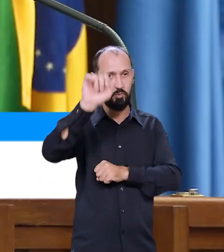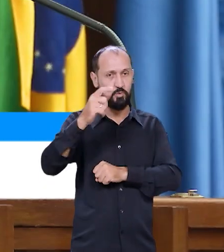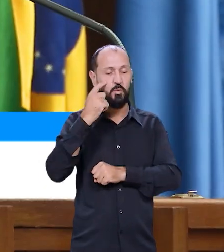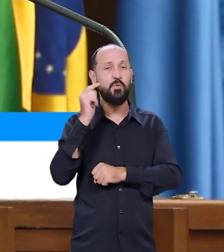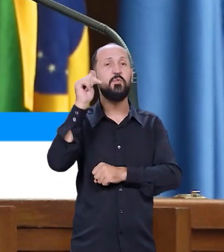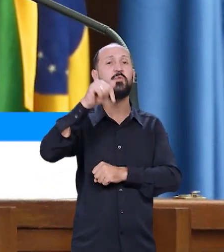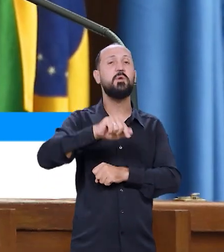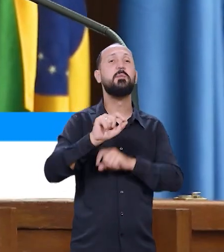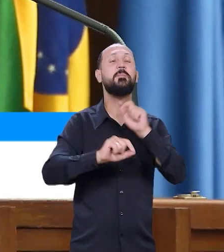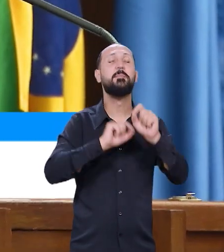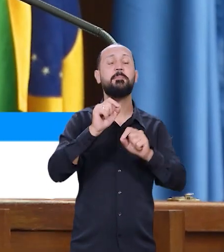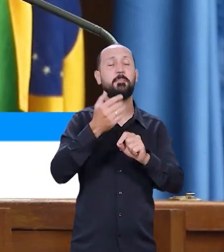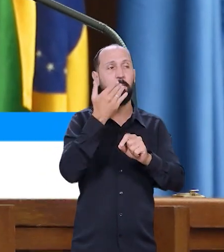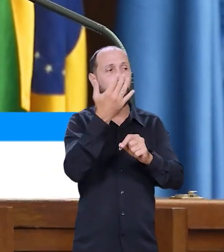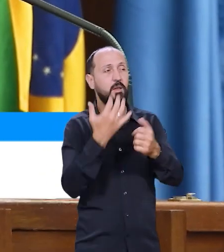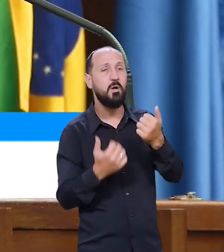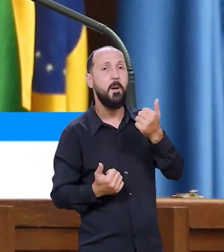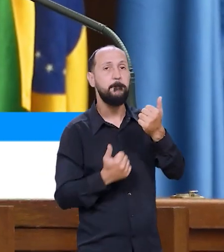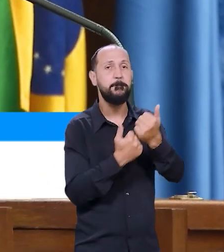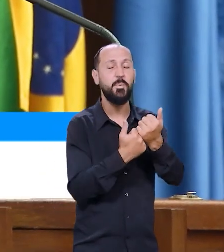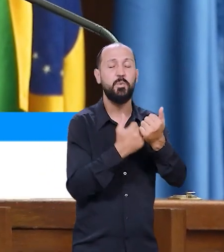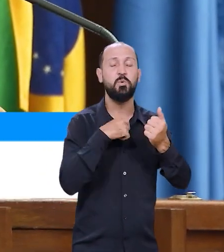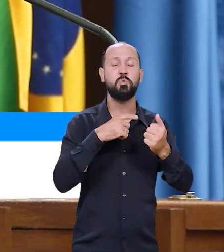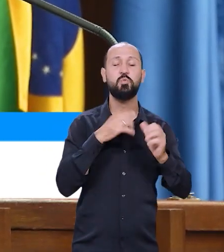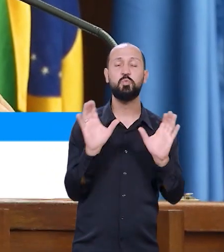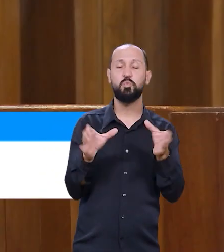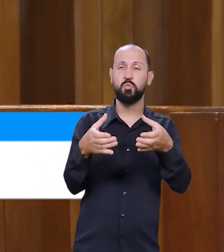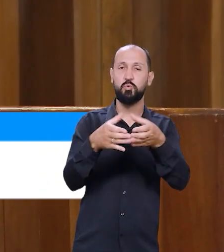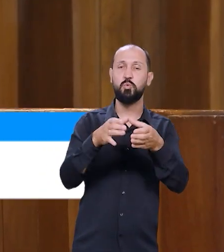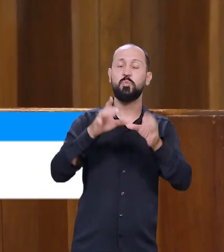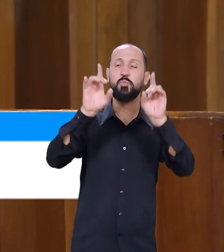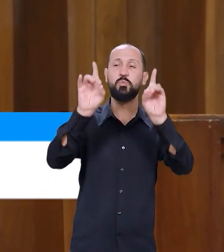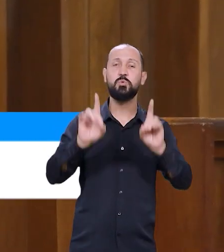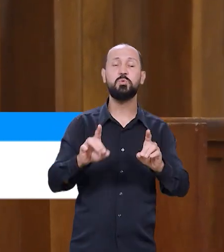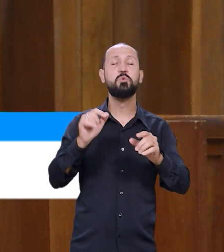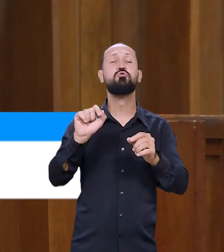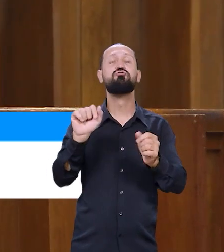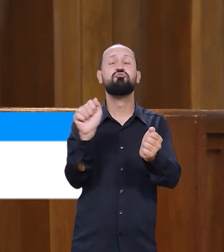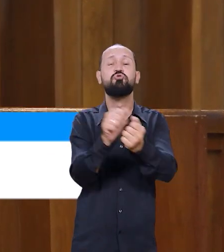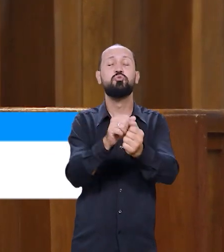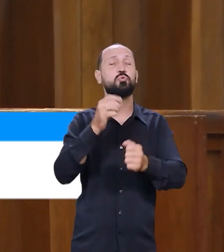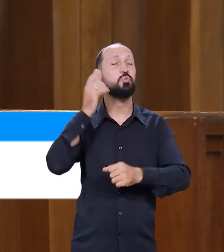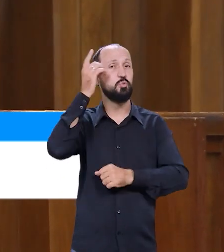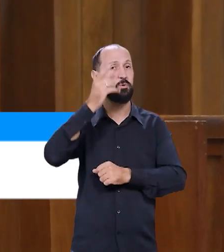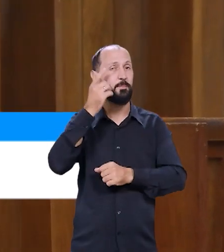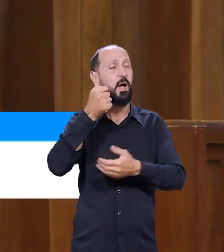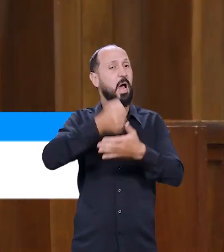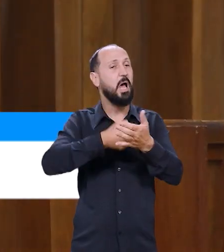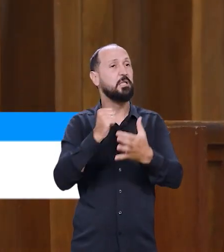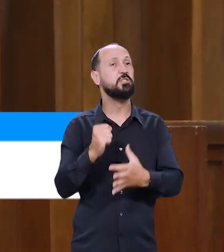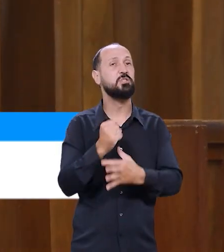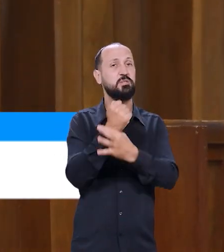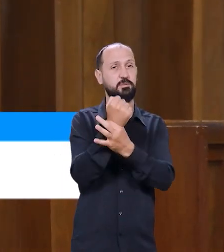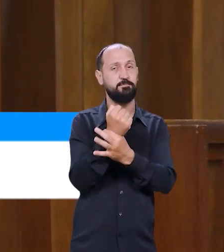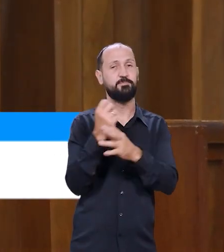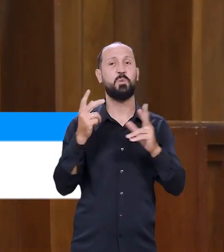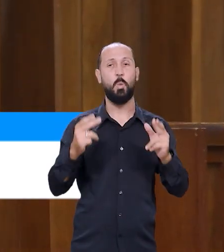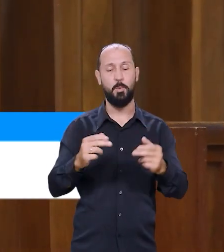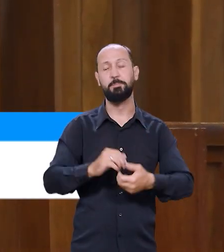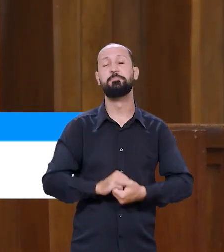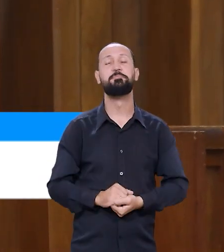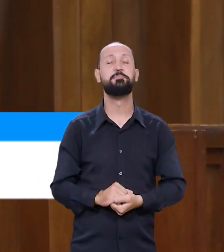Sul, veio à Casa de Leis para buscar apoio dos deputados para ter os mesmos direitos e garantias de pessoas